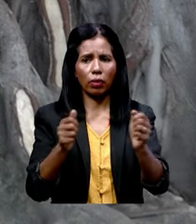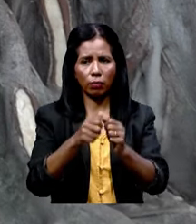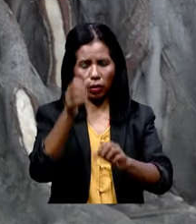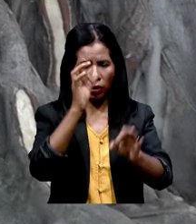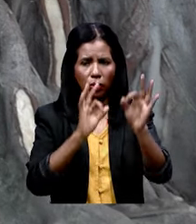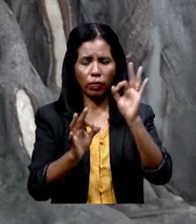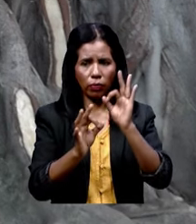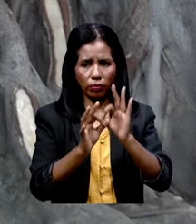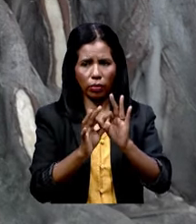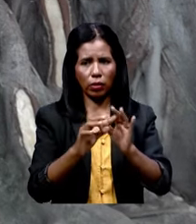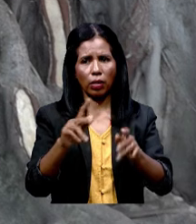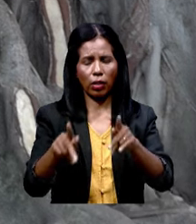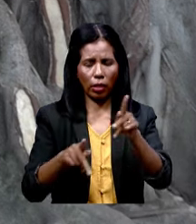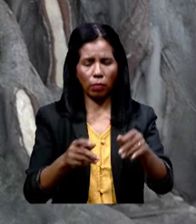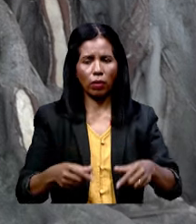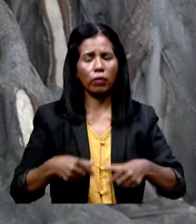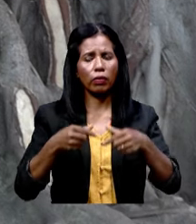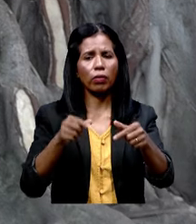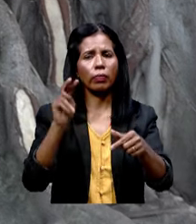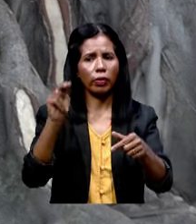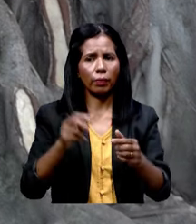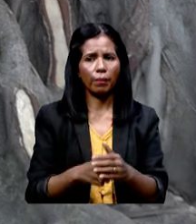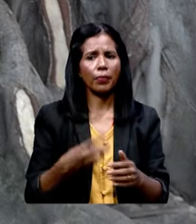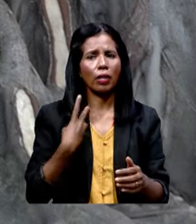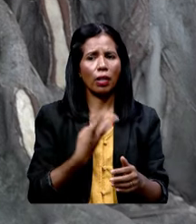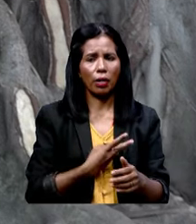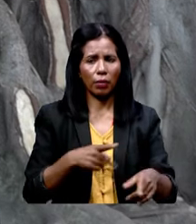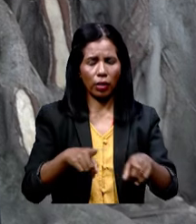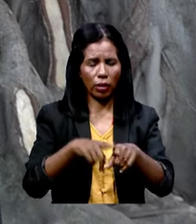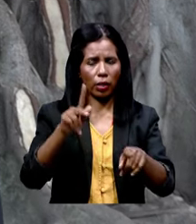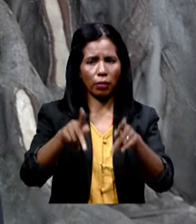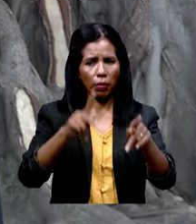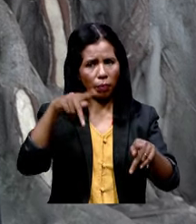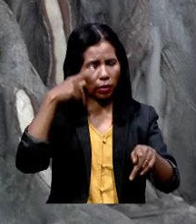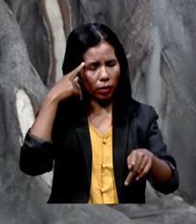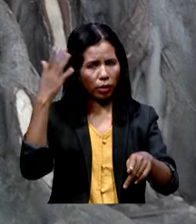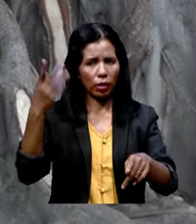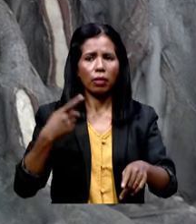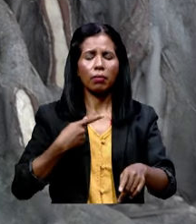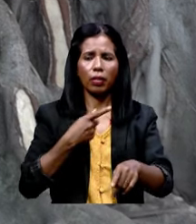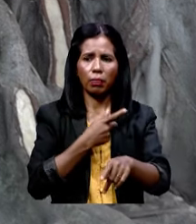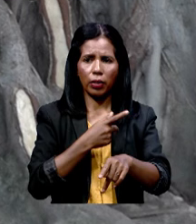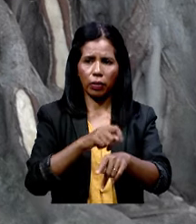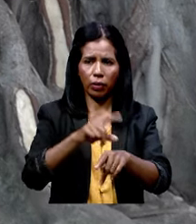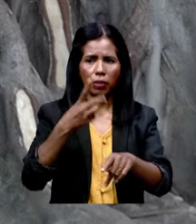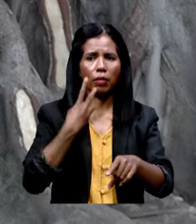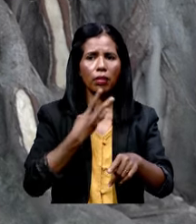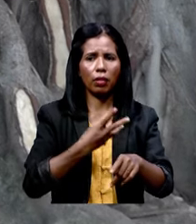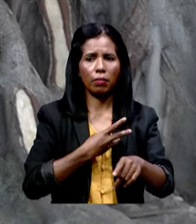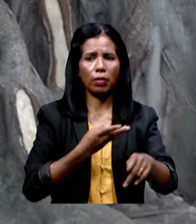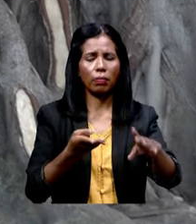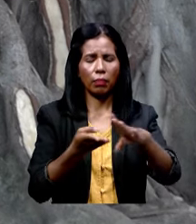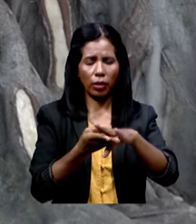nebe povo deposita bania e ami hanesa nema político e a parlamento nacional ami nea bancada